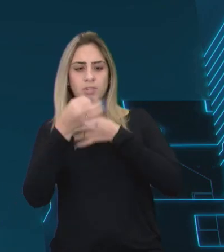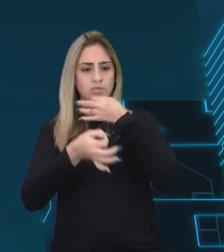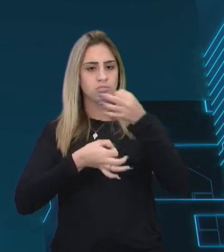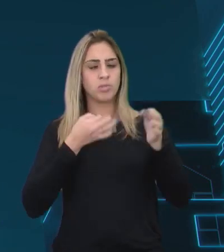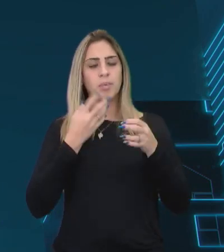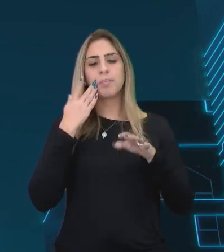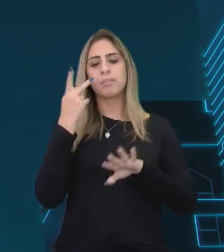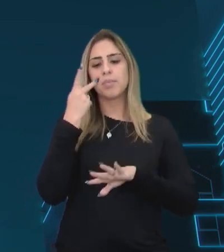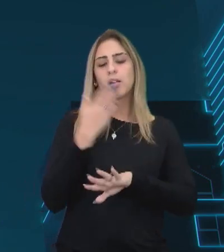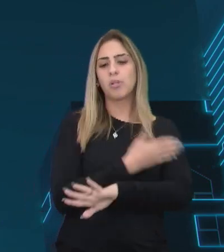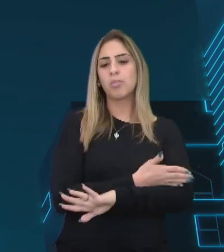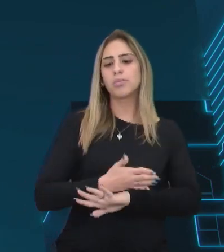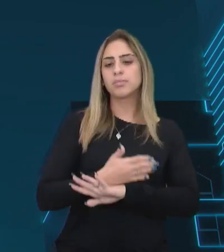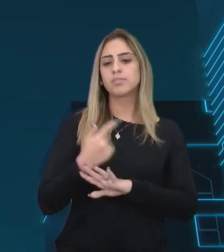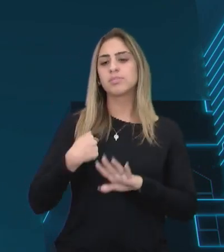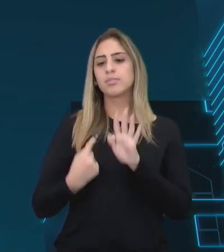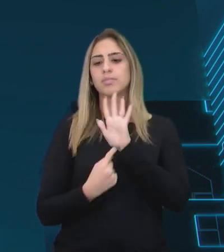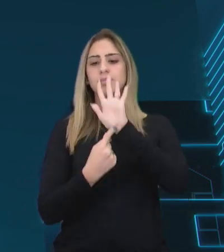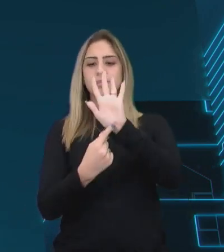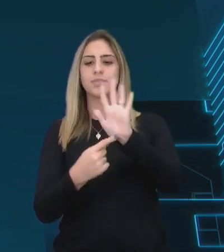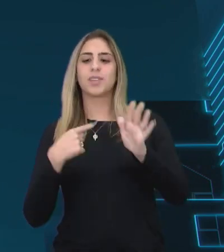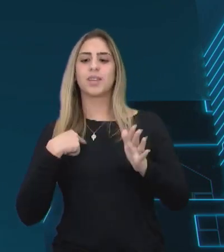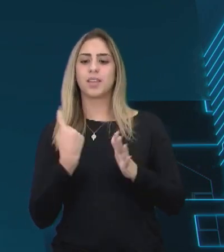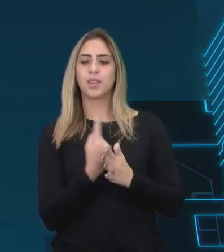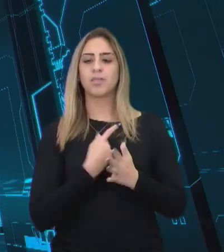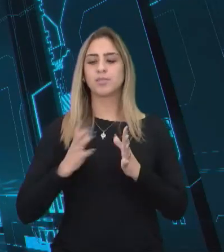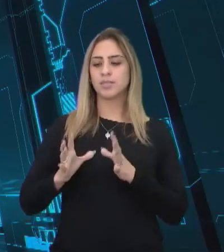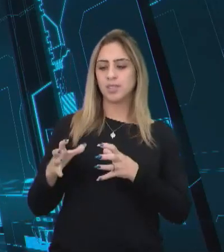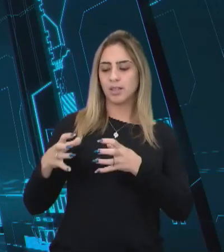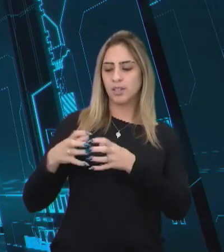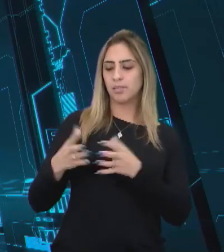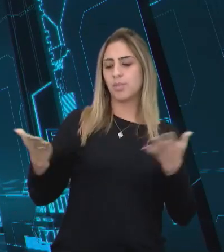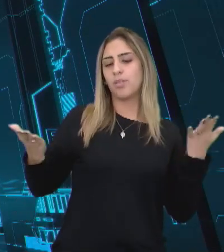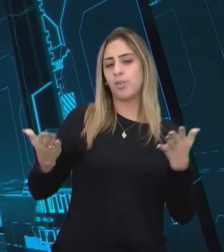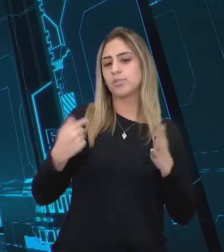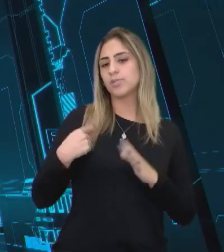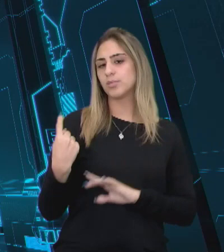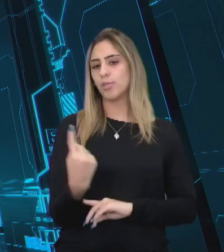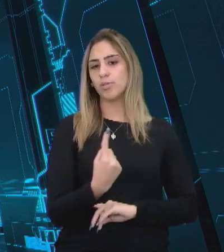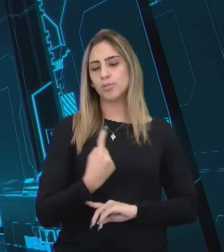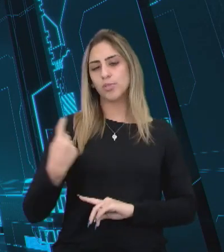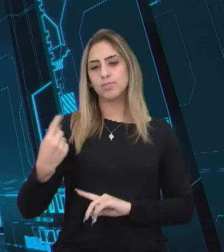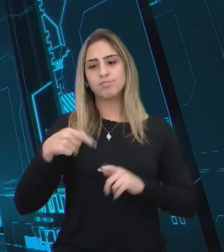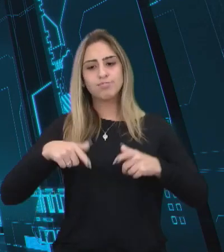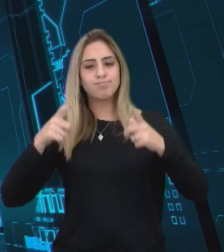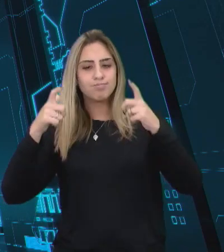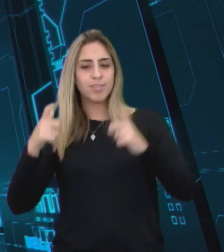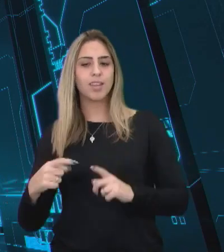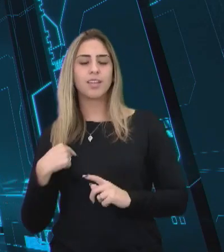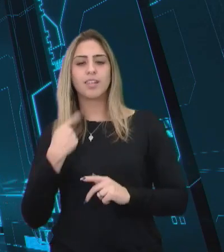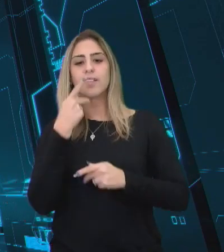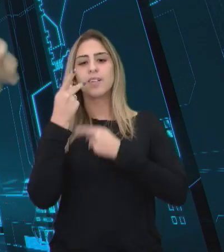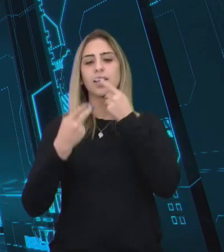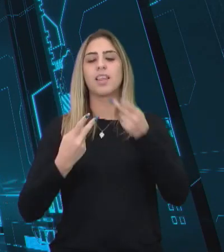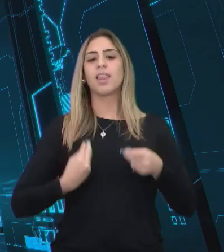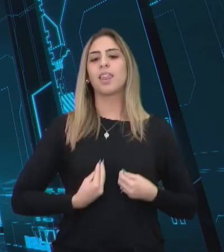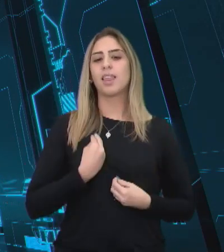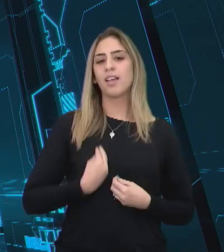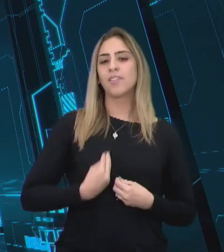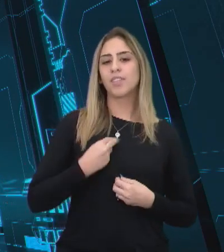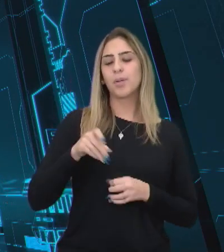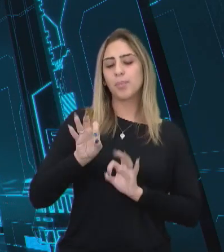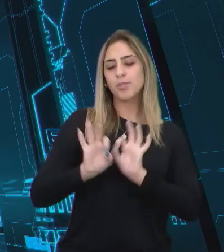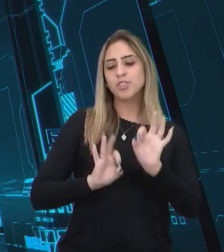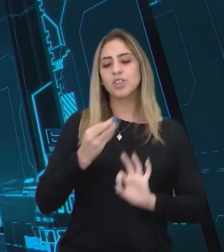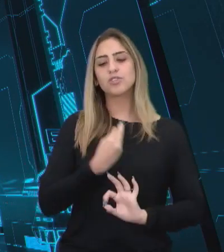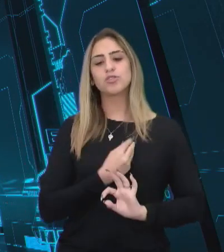e para começar tenho que apresentar a nossa equipe. Hoje eu estou sozinho nesse espaço porque nós vamos falar da vida de vocês, do projeto de